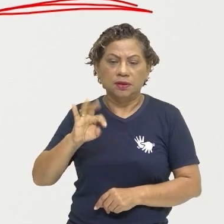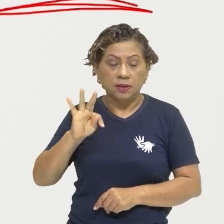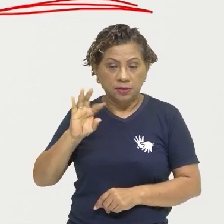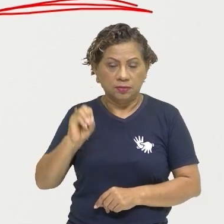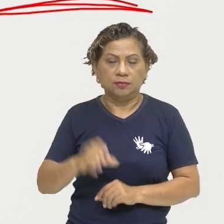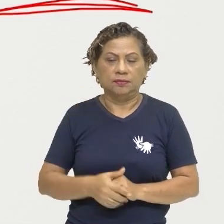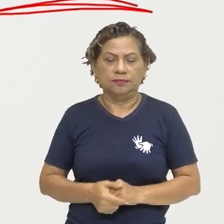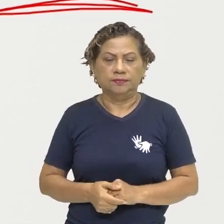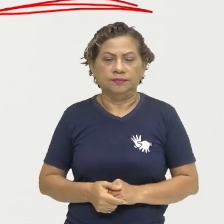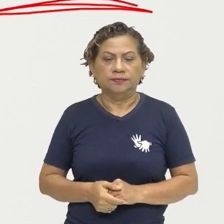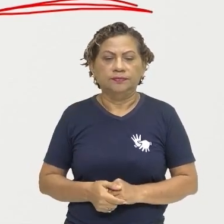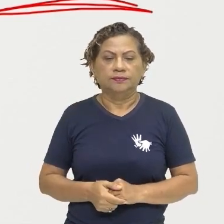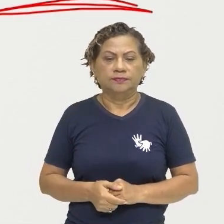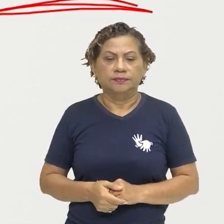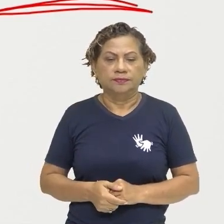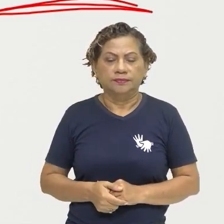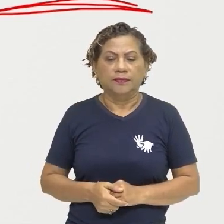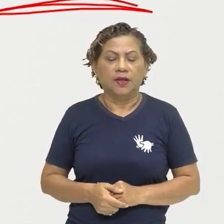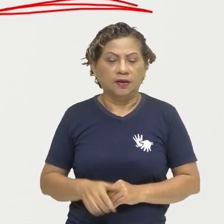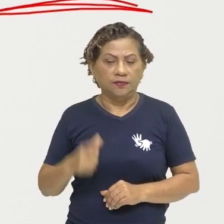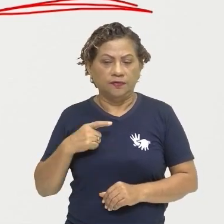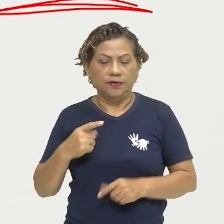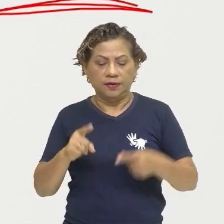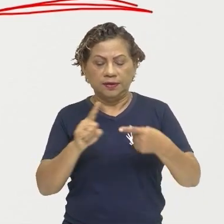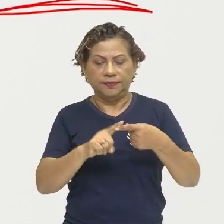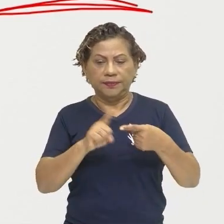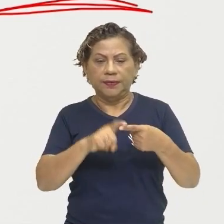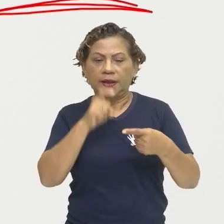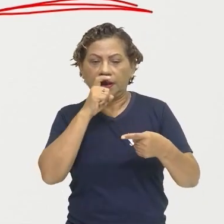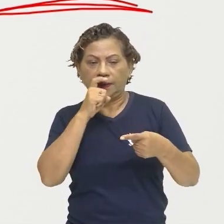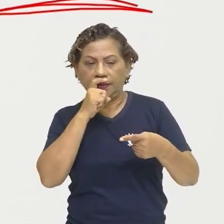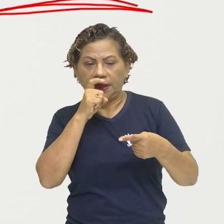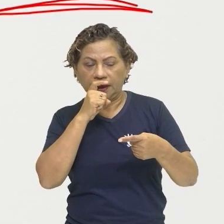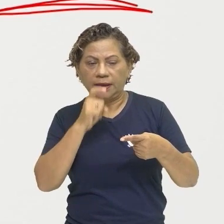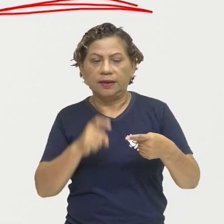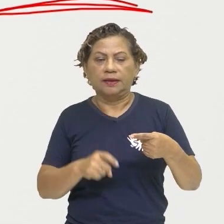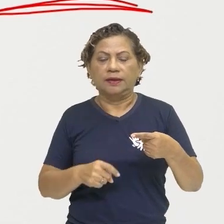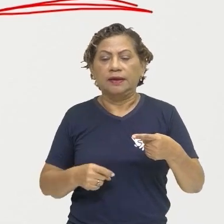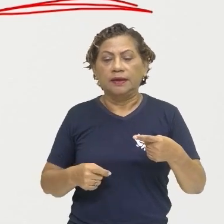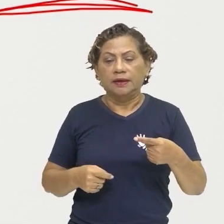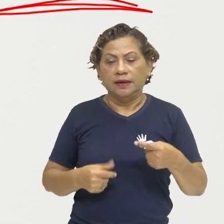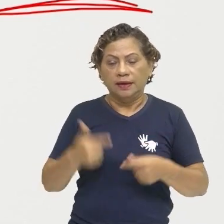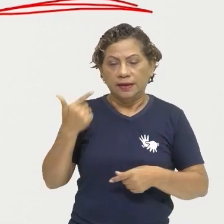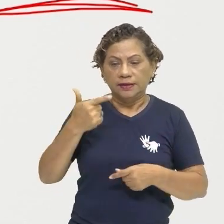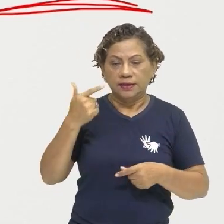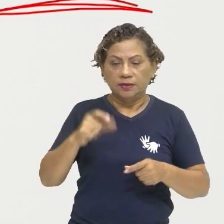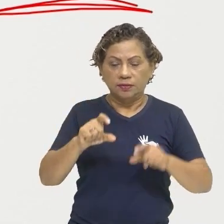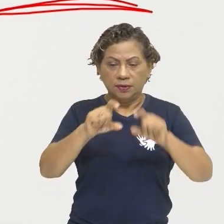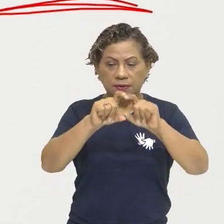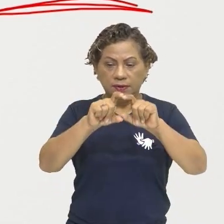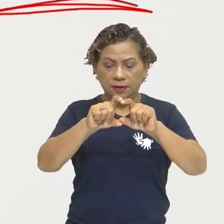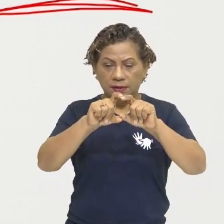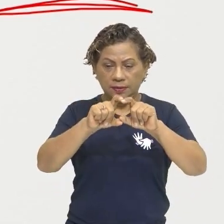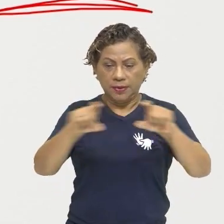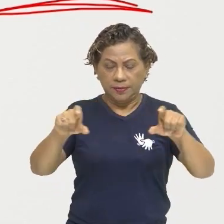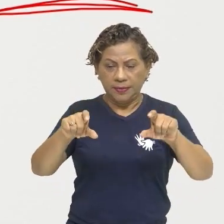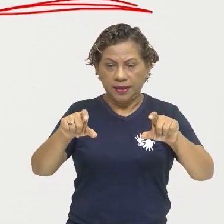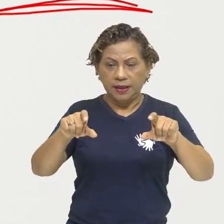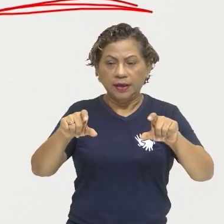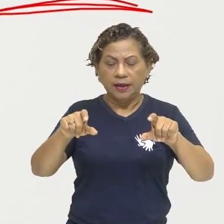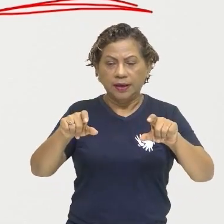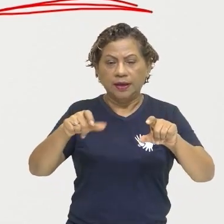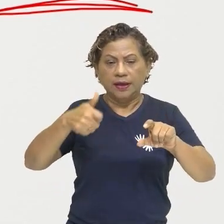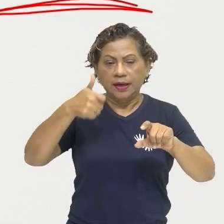saber. Então aqui eu tenho pai, é o sujeito da segunda oração, então eu vou separar por vírgula, mesmo tendo